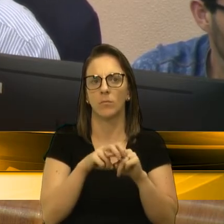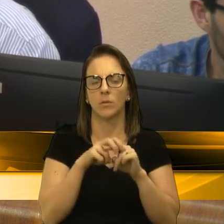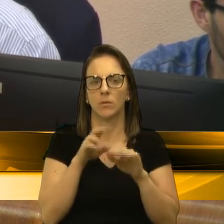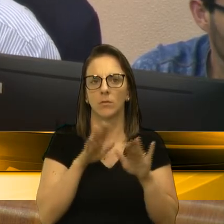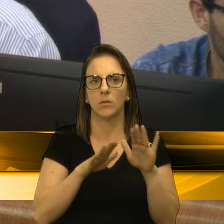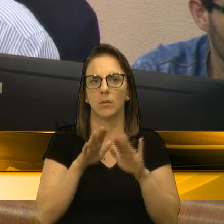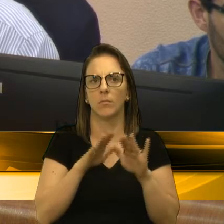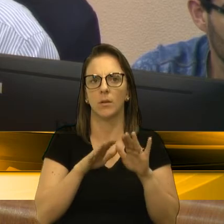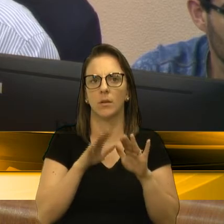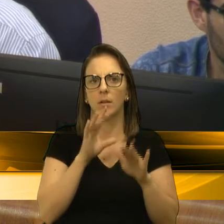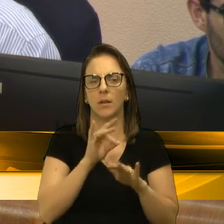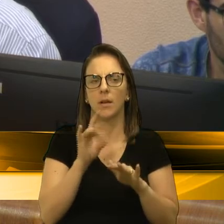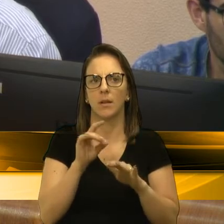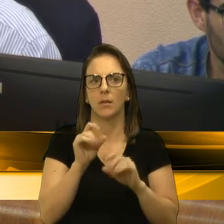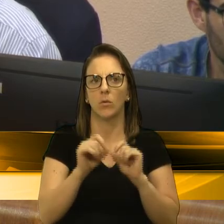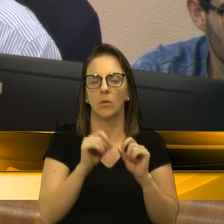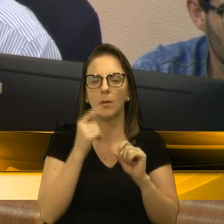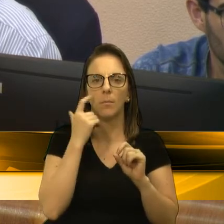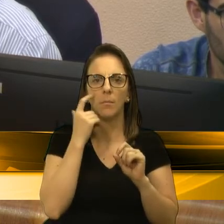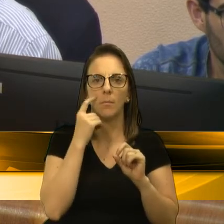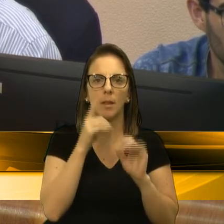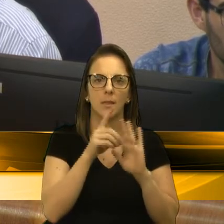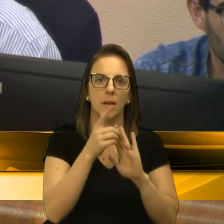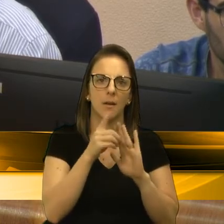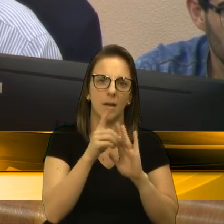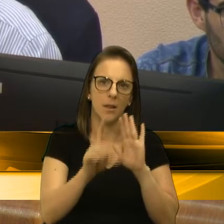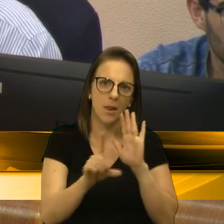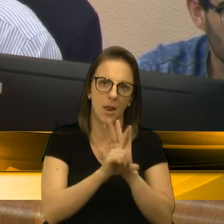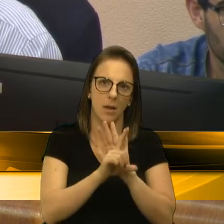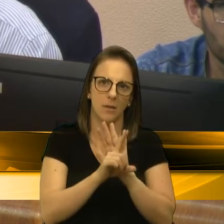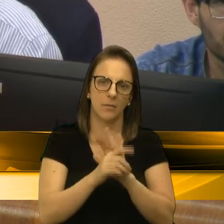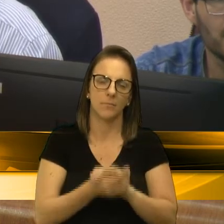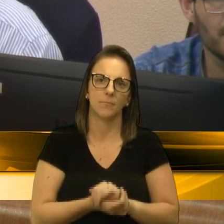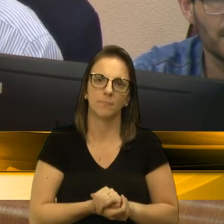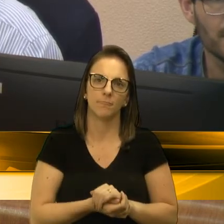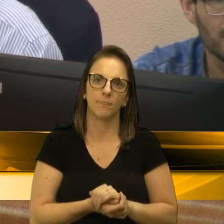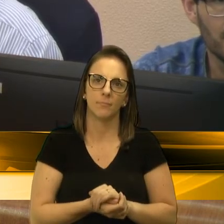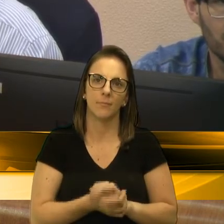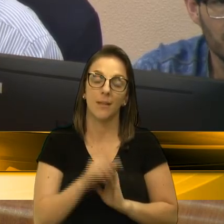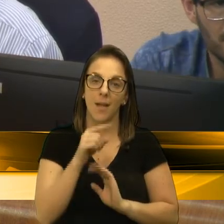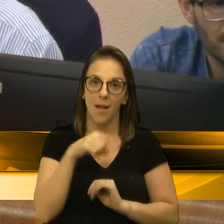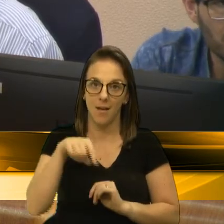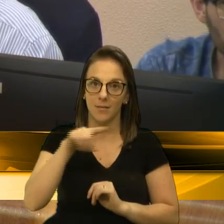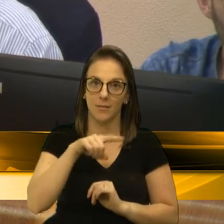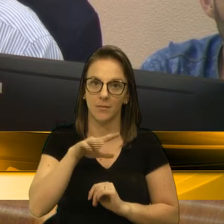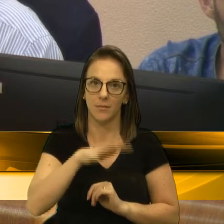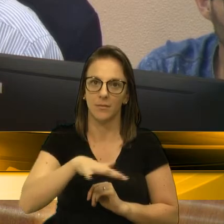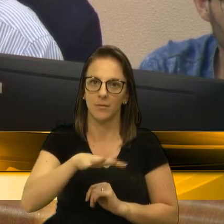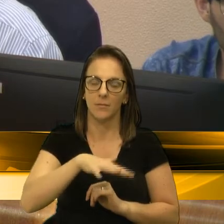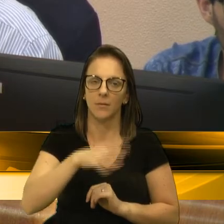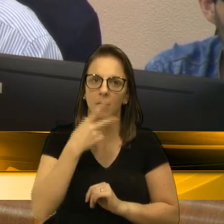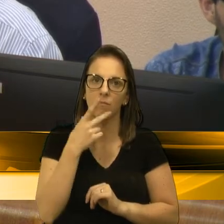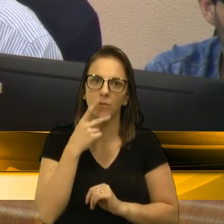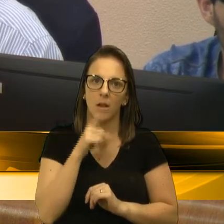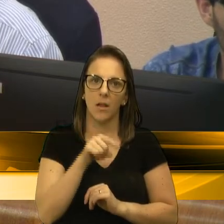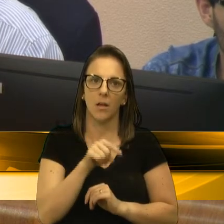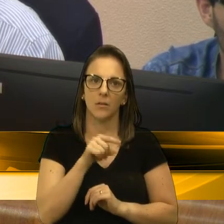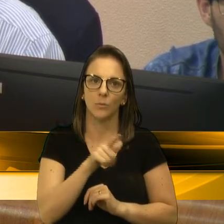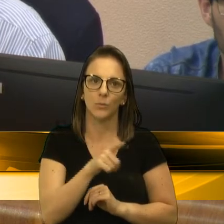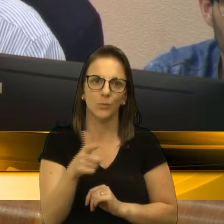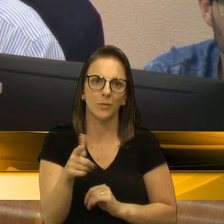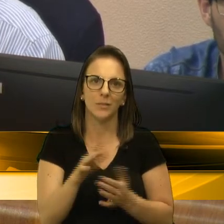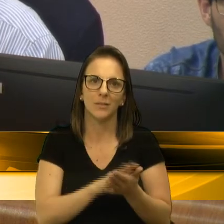o Decreto-Lei 201/67 ao devido processo legal. Nessa seara, as alegações preliminares não alcançam o respaldo e não encontram